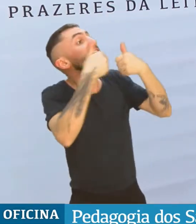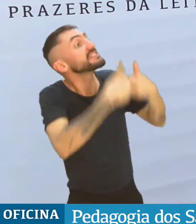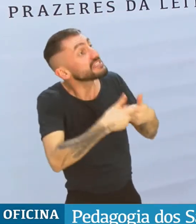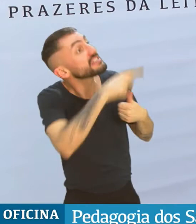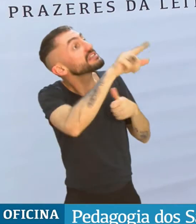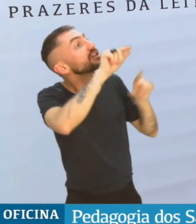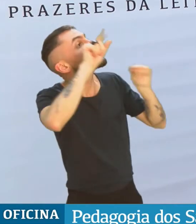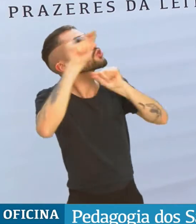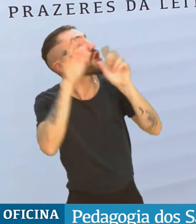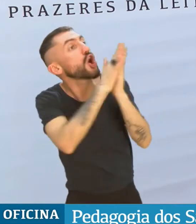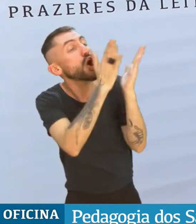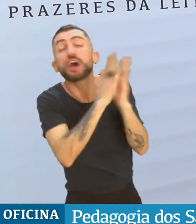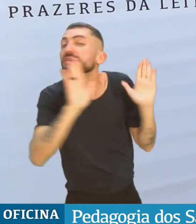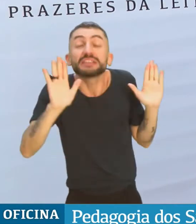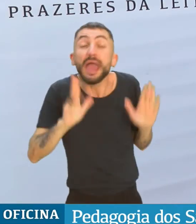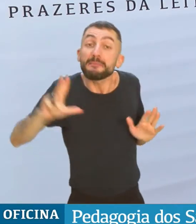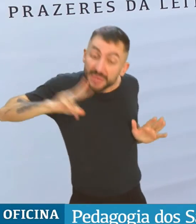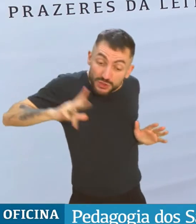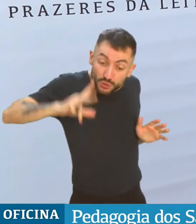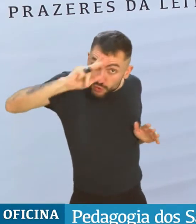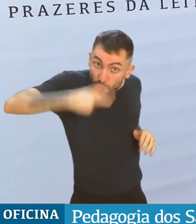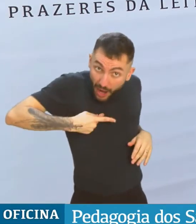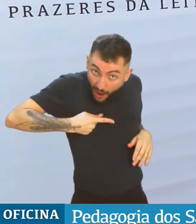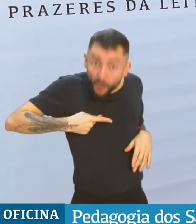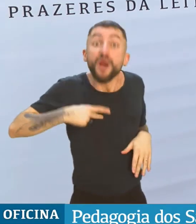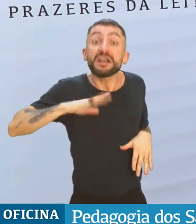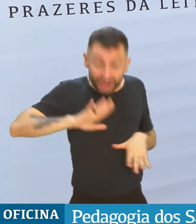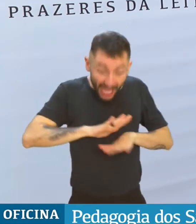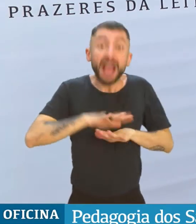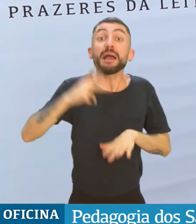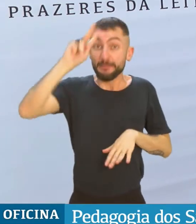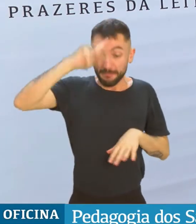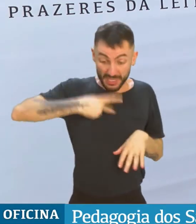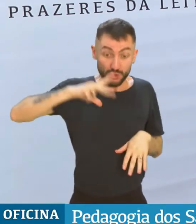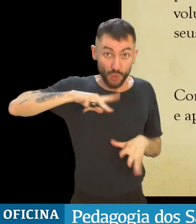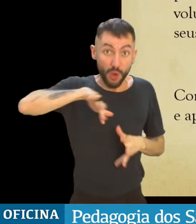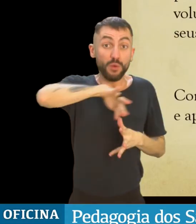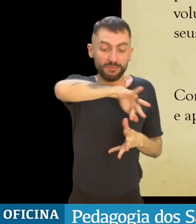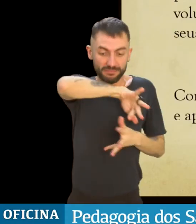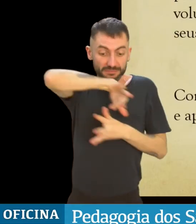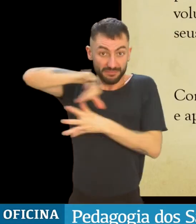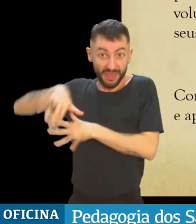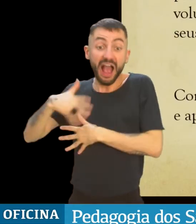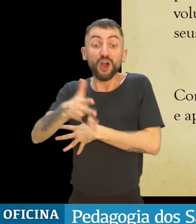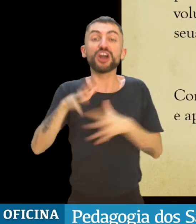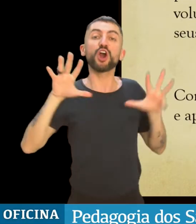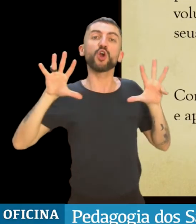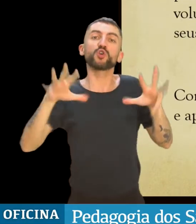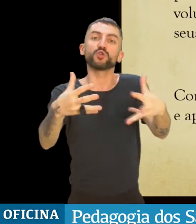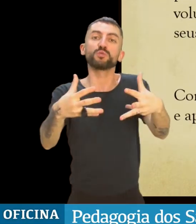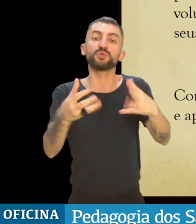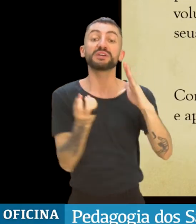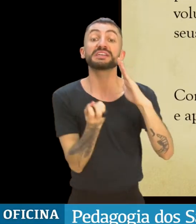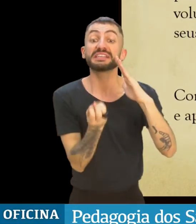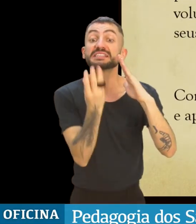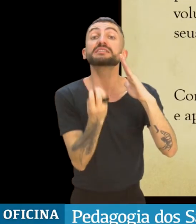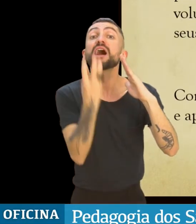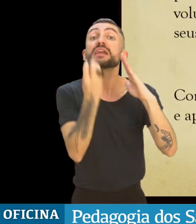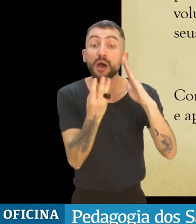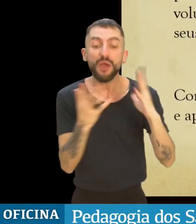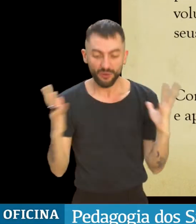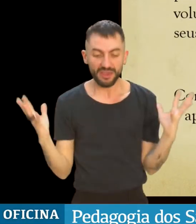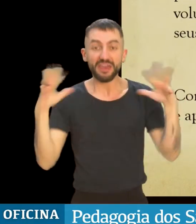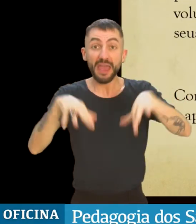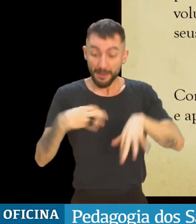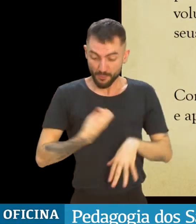aí começa agora a parte coletiva, porque sarau é movimento. Sarau é poesia